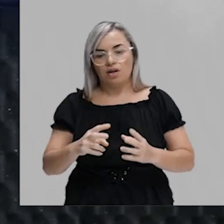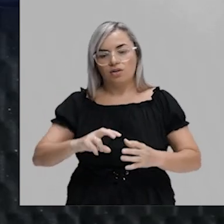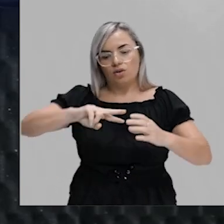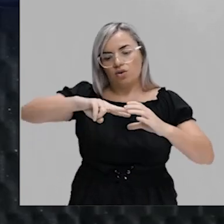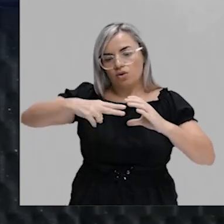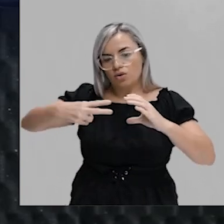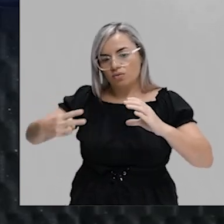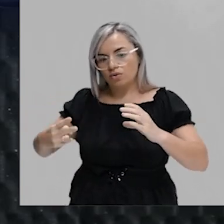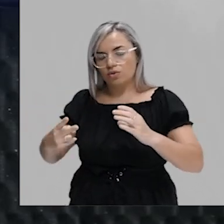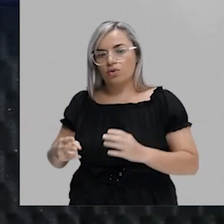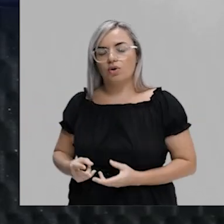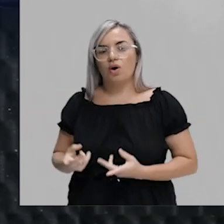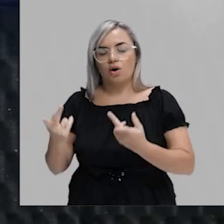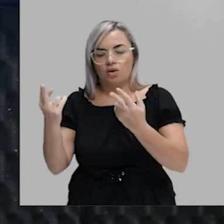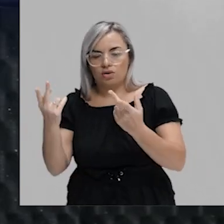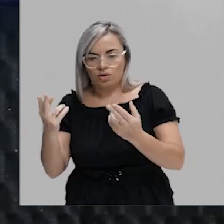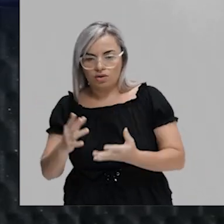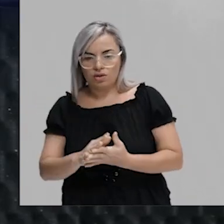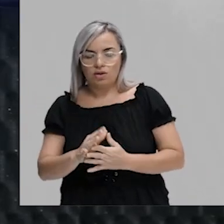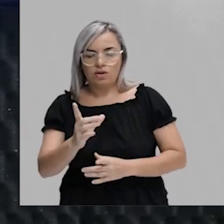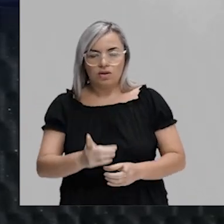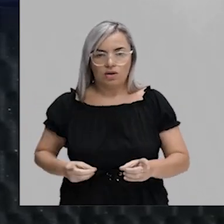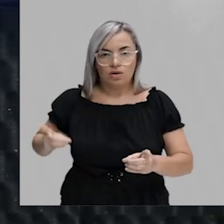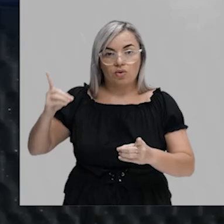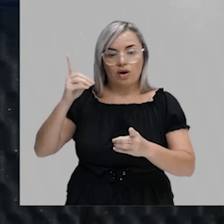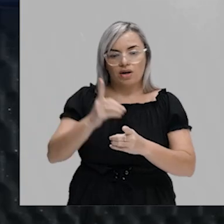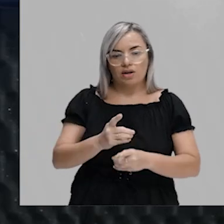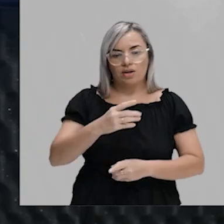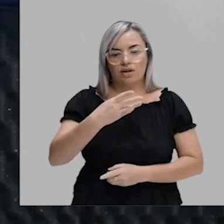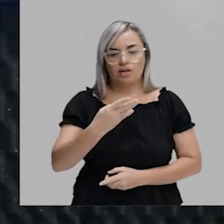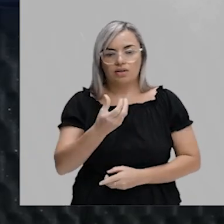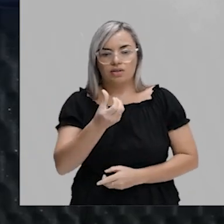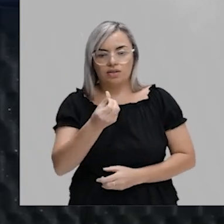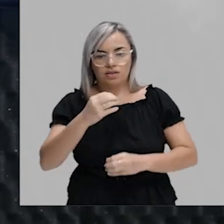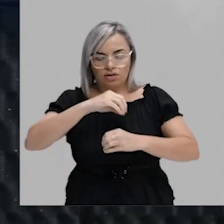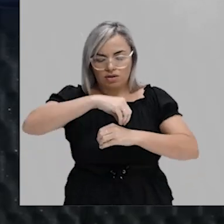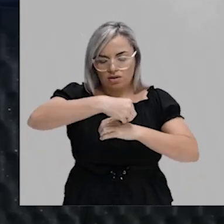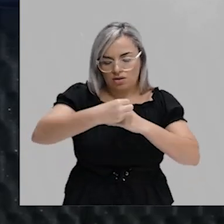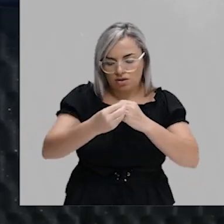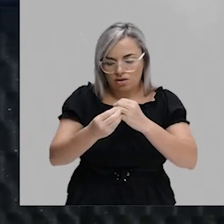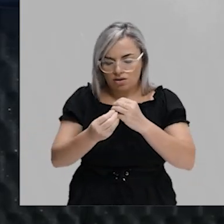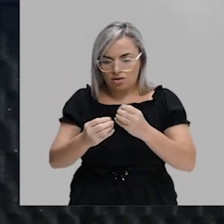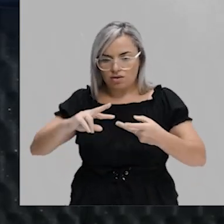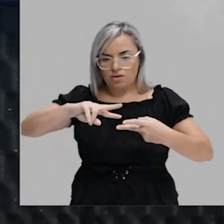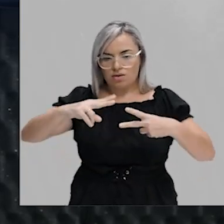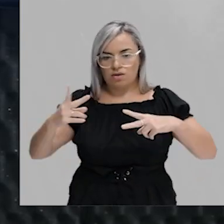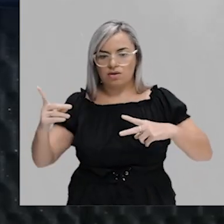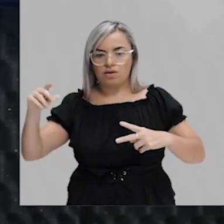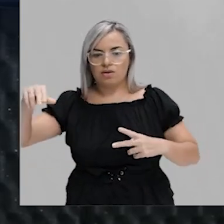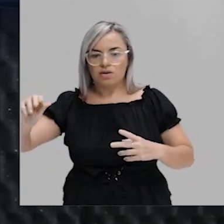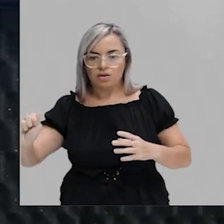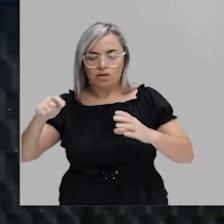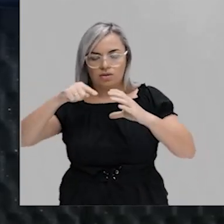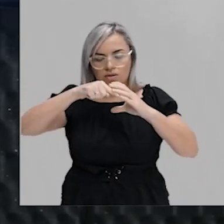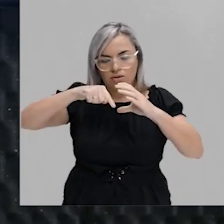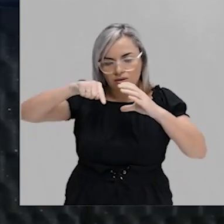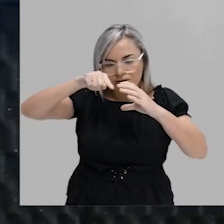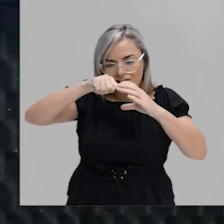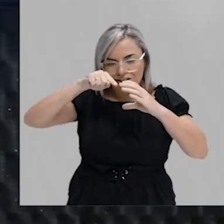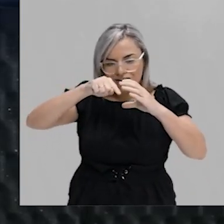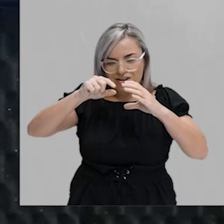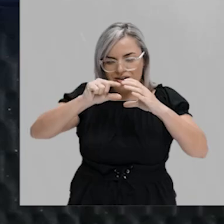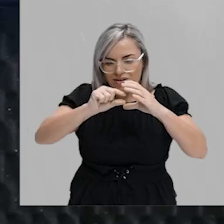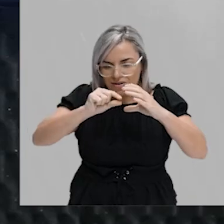encontrar 46 moléculas de DNA. Então, é lá onde nós vamos ali, ó, extrair o